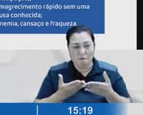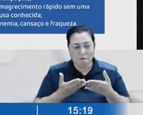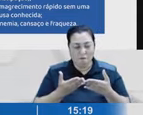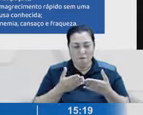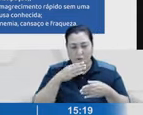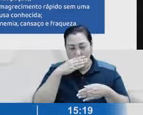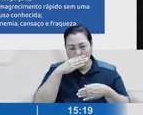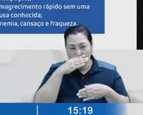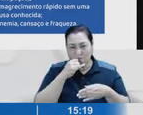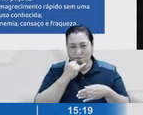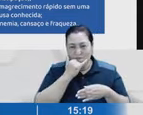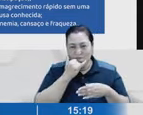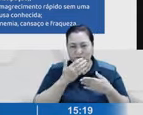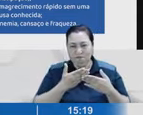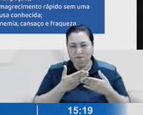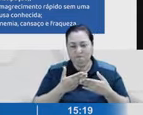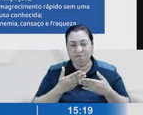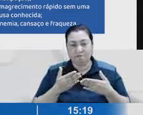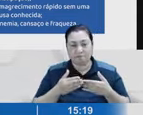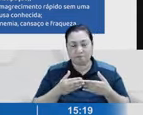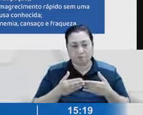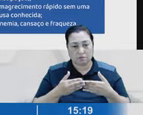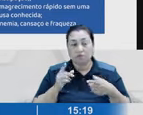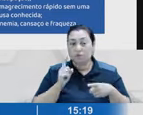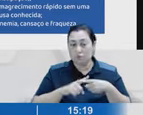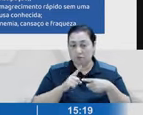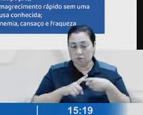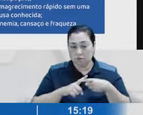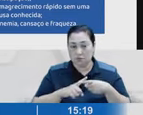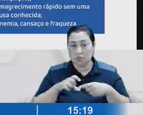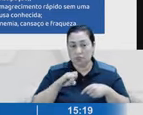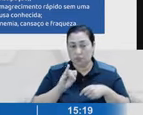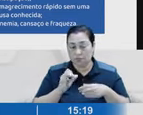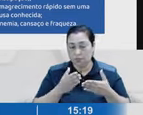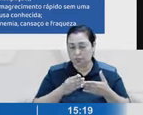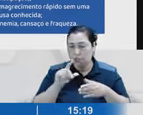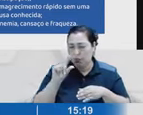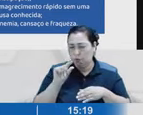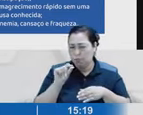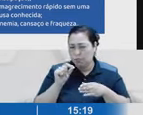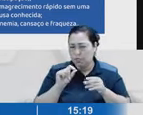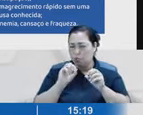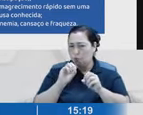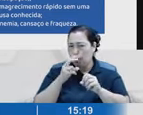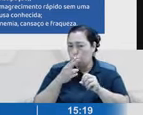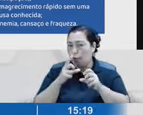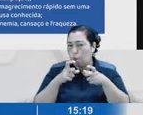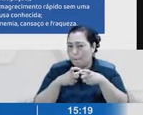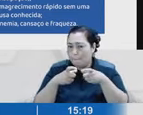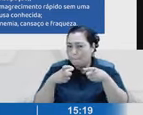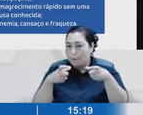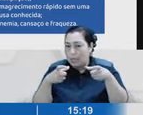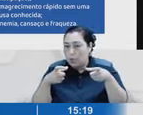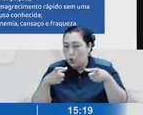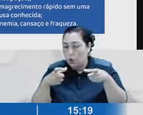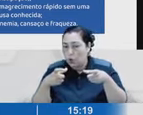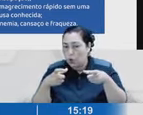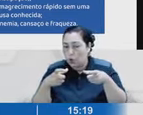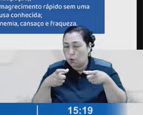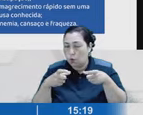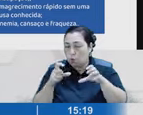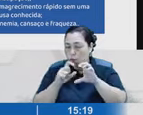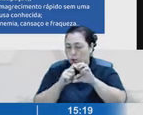condições sine qua non para a colonoscopia de sucesso. Por quê? Porque se o pólipo for pequeno, ou às vezes até um pouco maior, mas o cólon não está